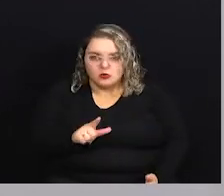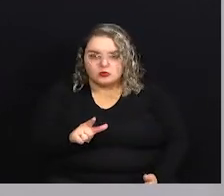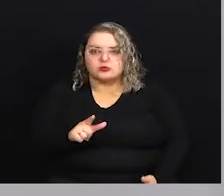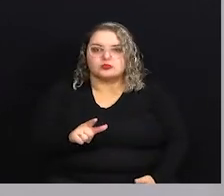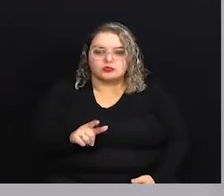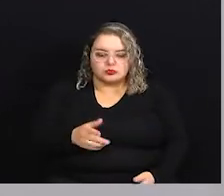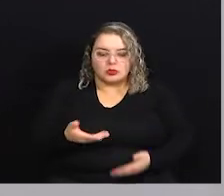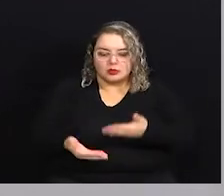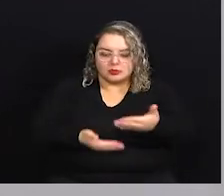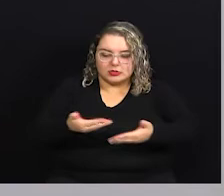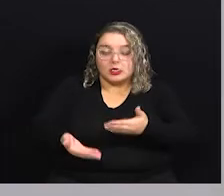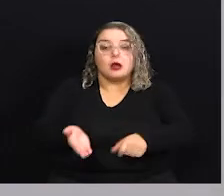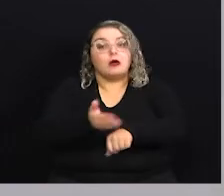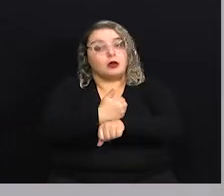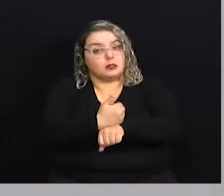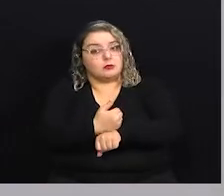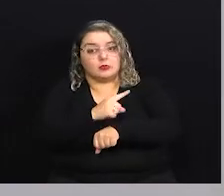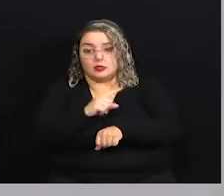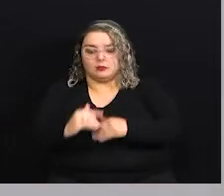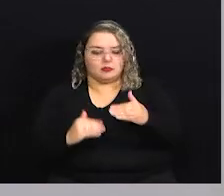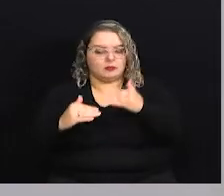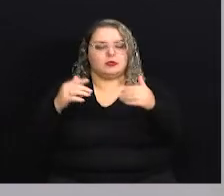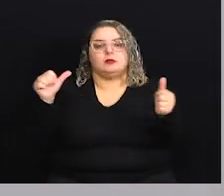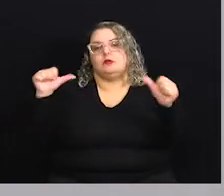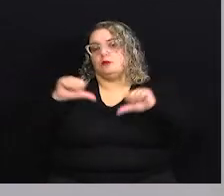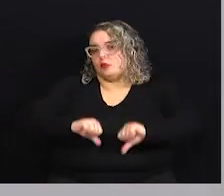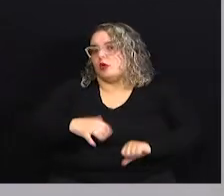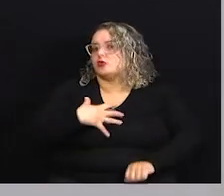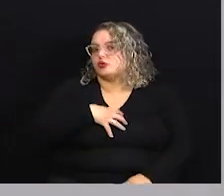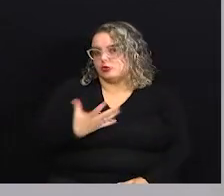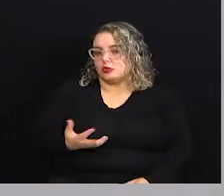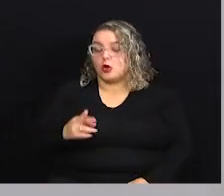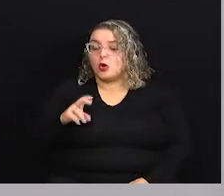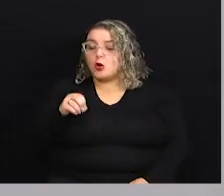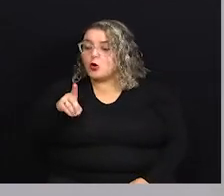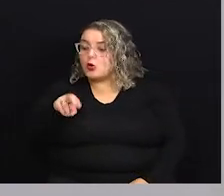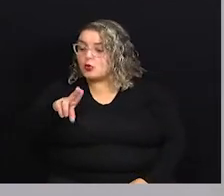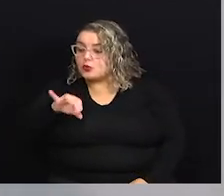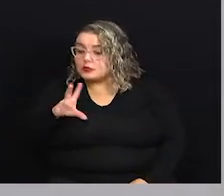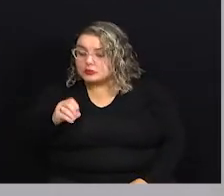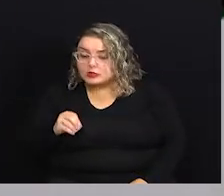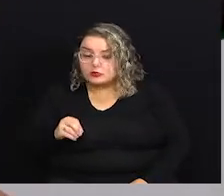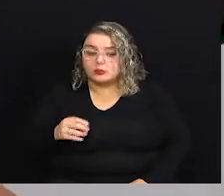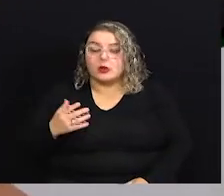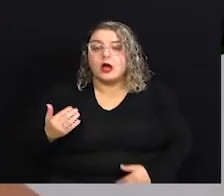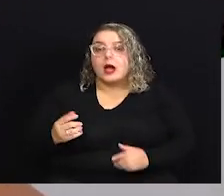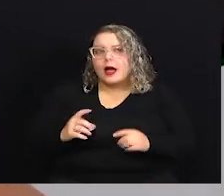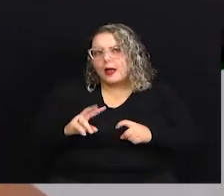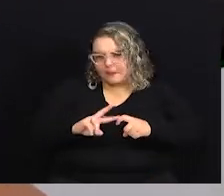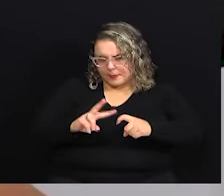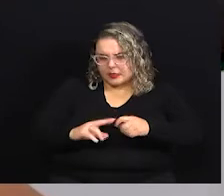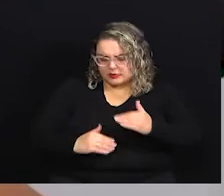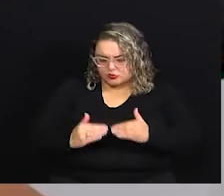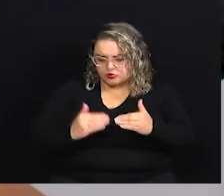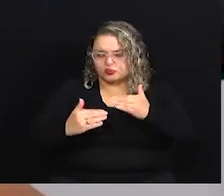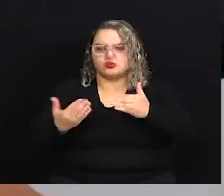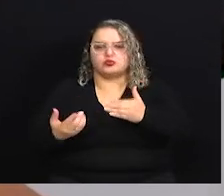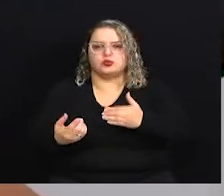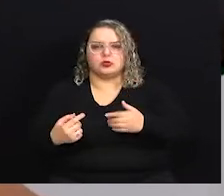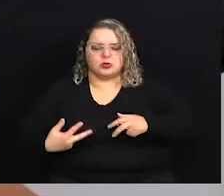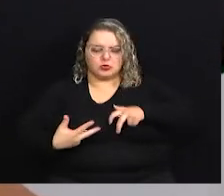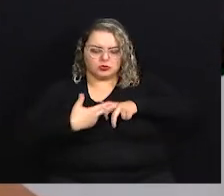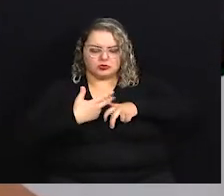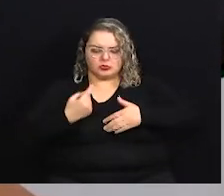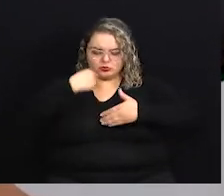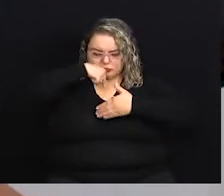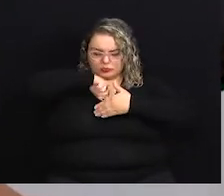do médico veterinário para a gente conseguir intervir o quanto antes, para que esse quadro não evolua da pior forma. Rodrigo, interessante, a medicina veterinária está evoluindo a cada